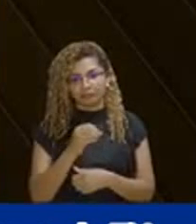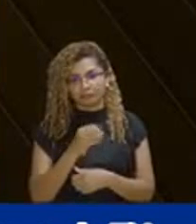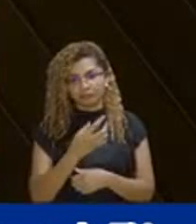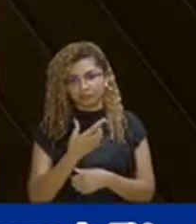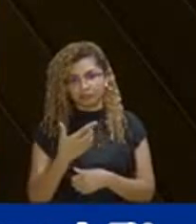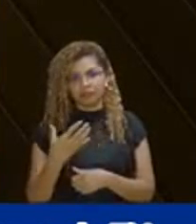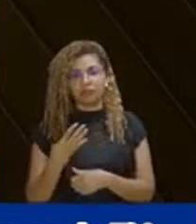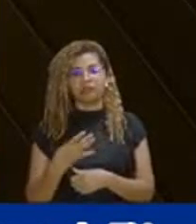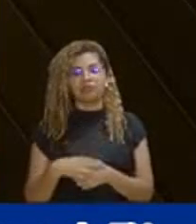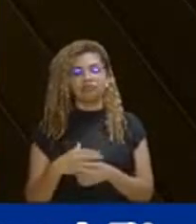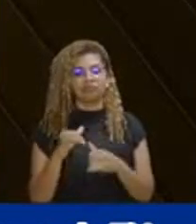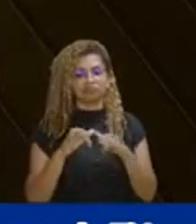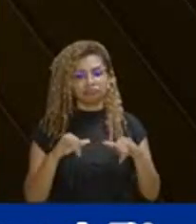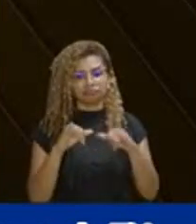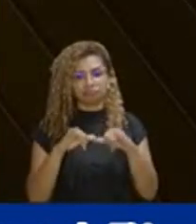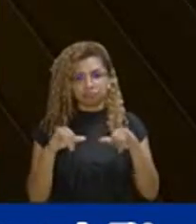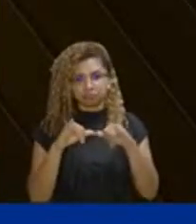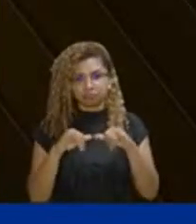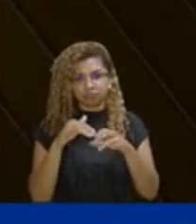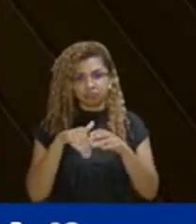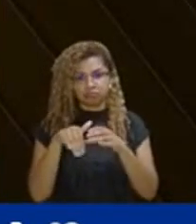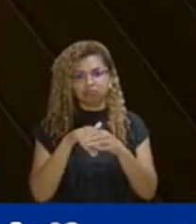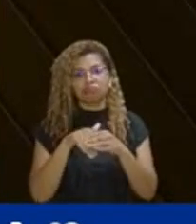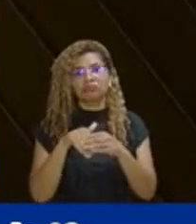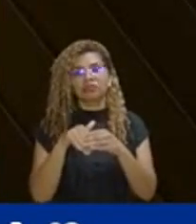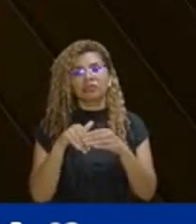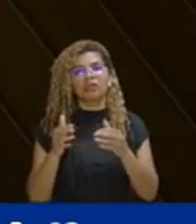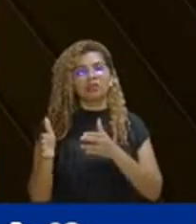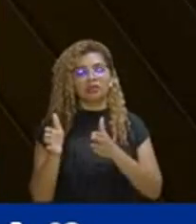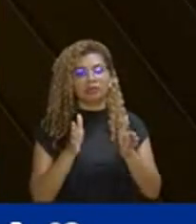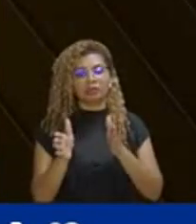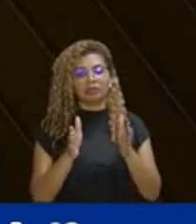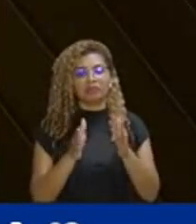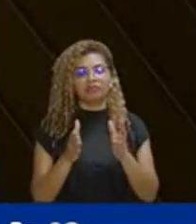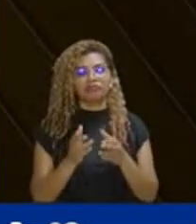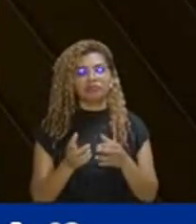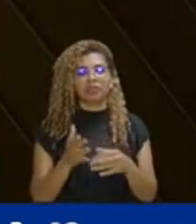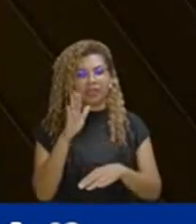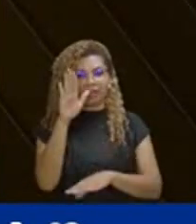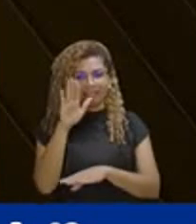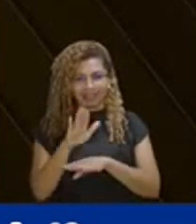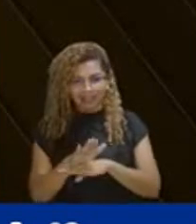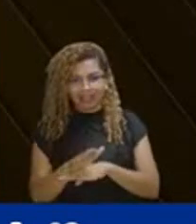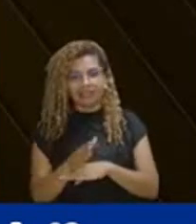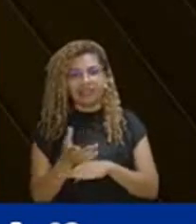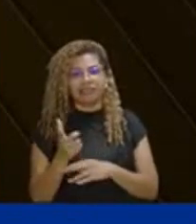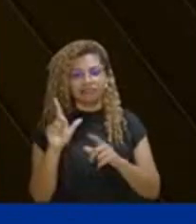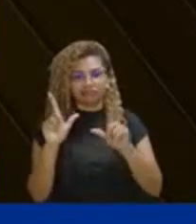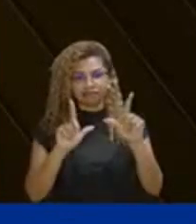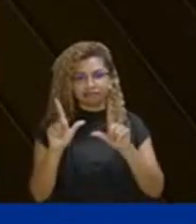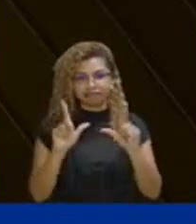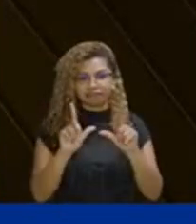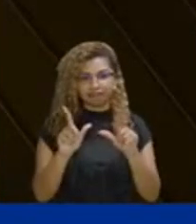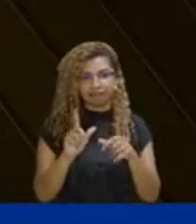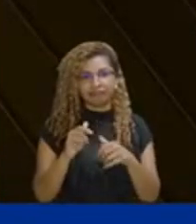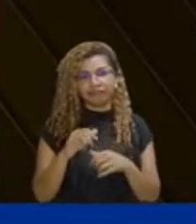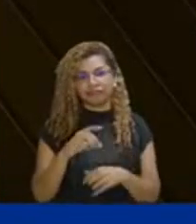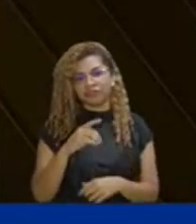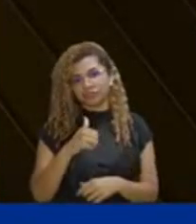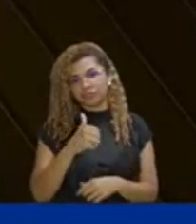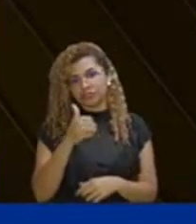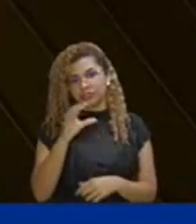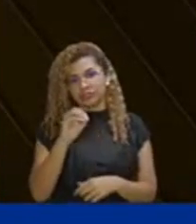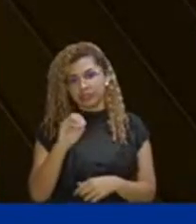propaganda impugnada ocorreu nas emissoras de TV, no bloco da tarde, em programação normal, na data de 10 de nove de